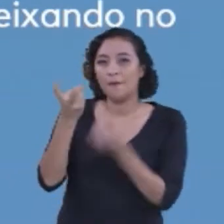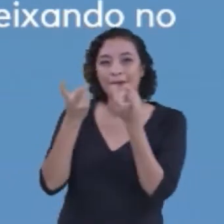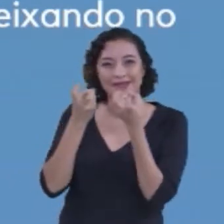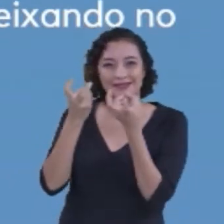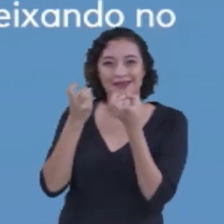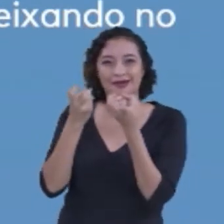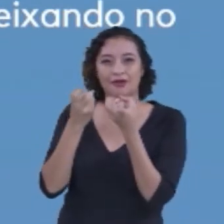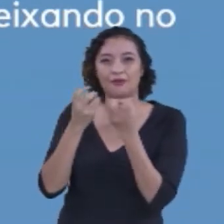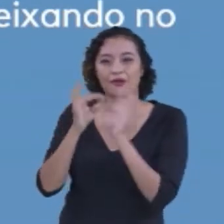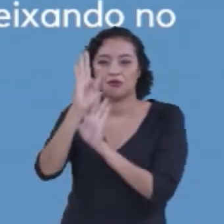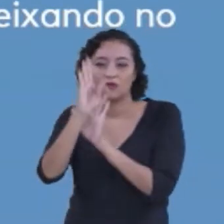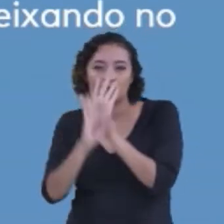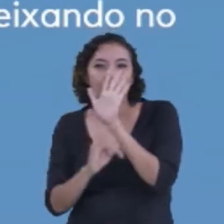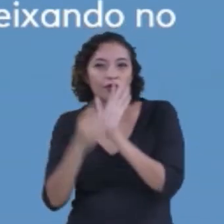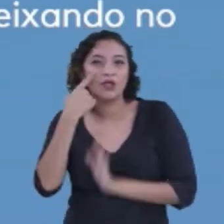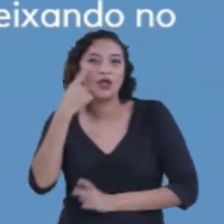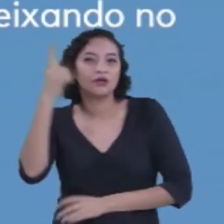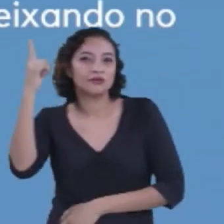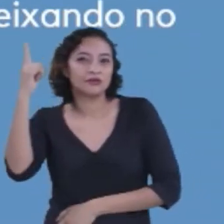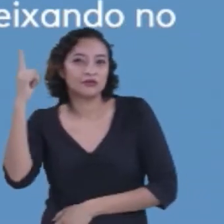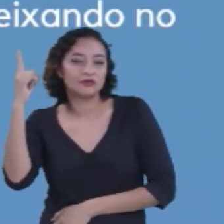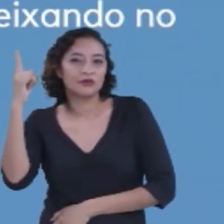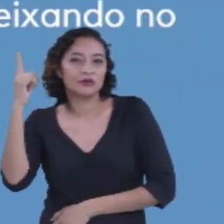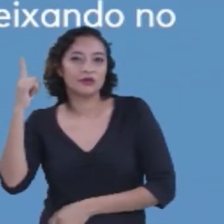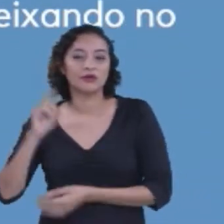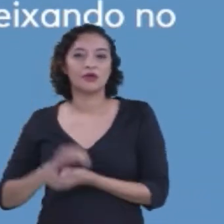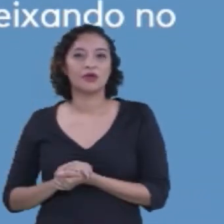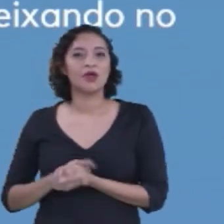aí, ele